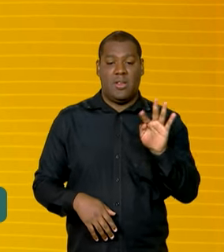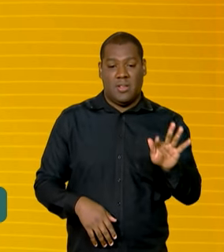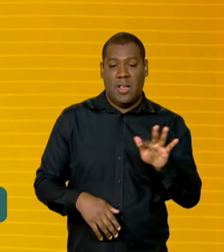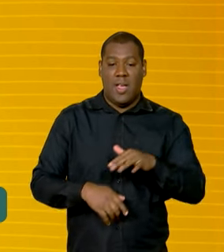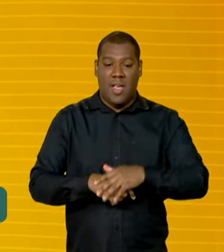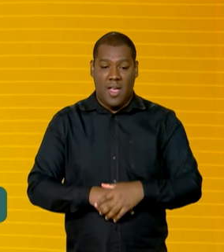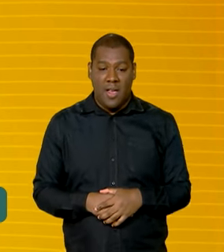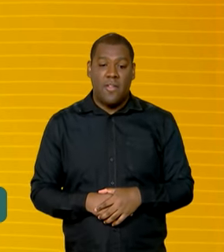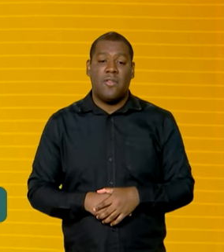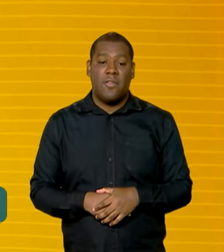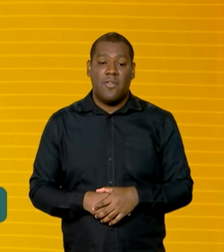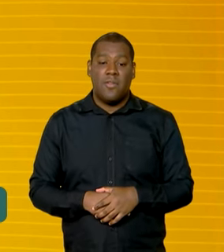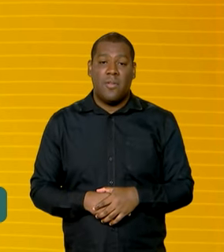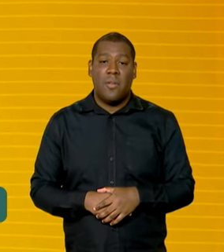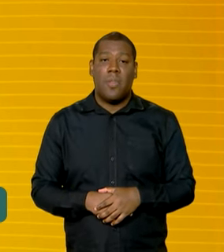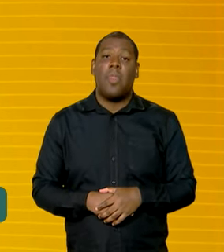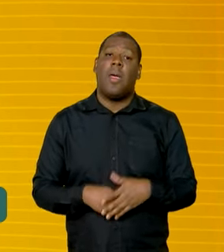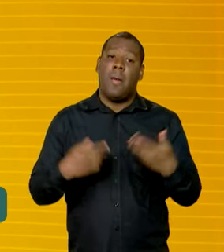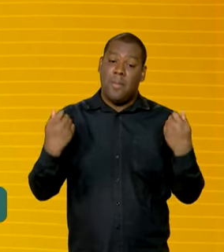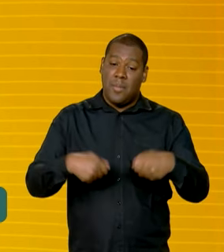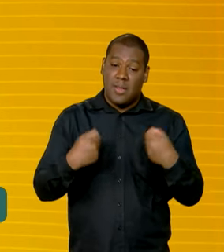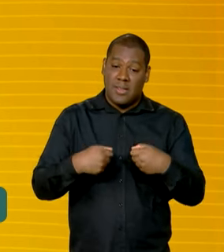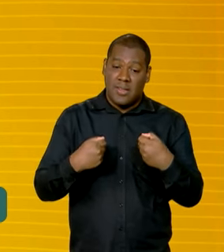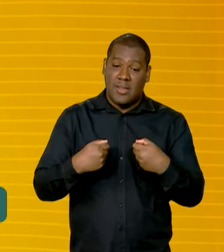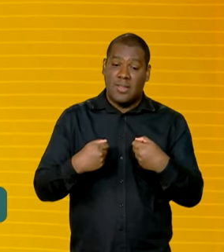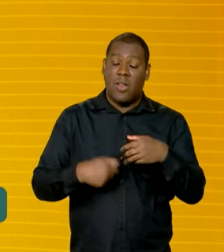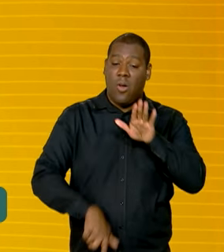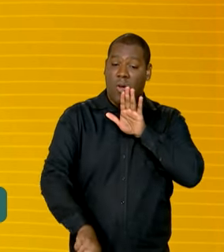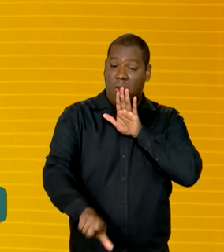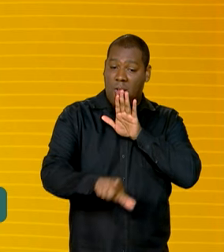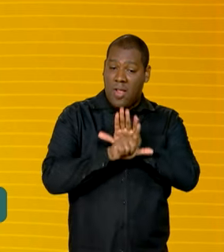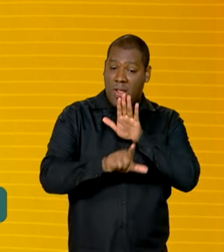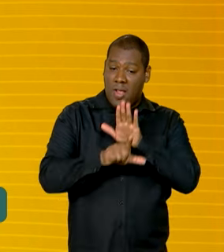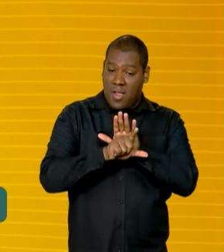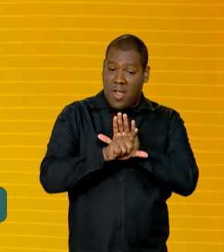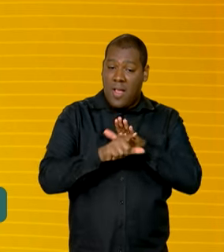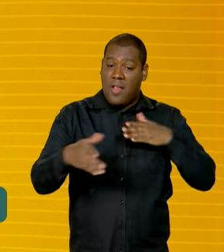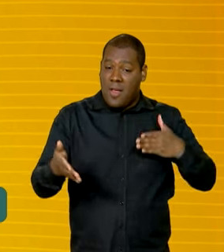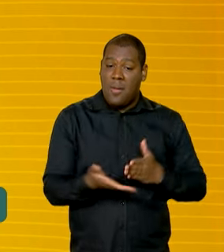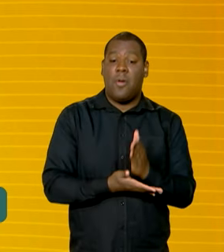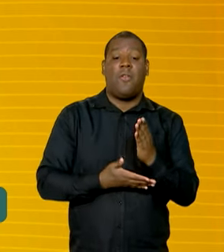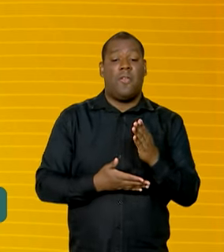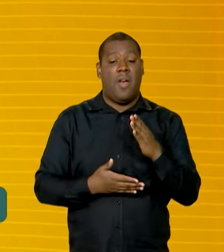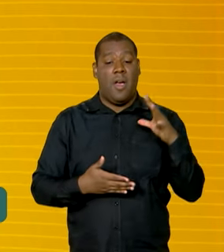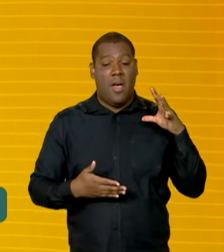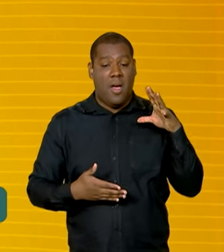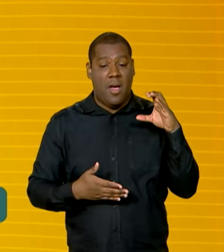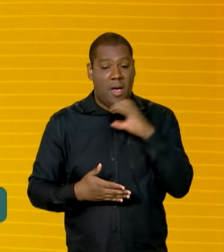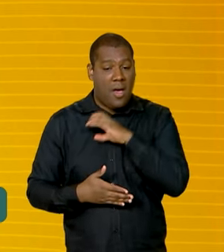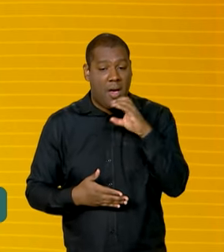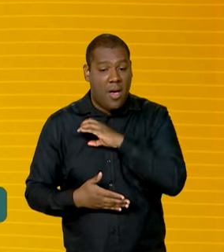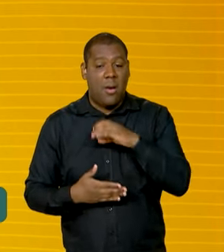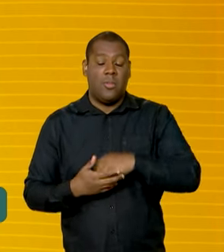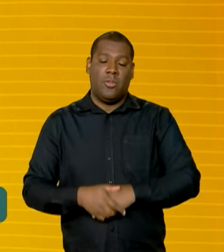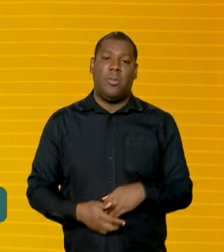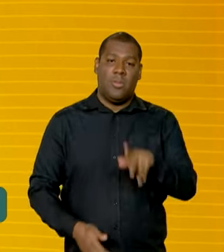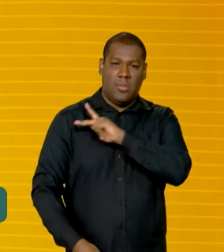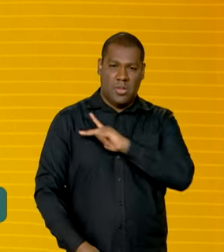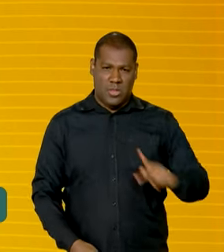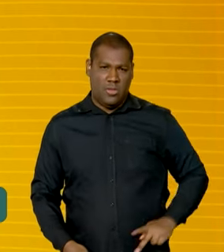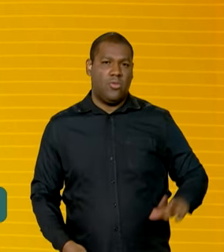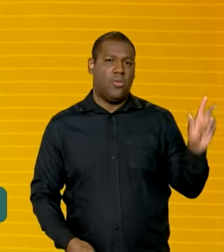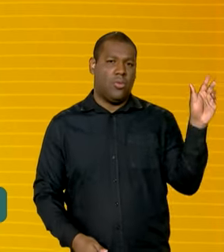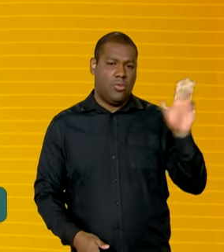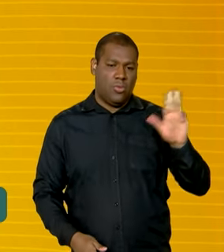medida legislativa que permita vencer a burocracia. Não adianta o presidente Lula liberar o recurso, isso ele já